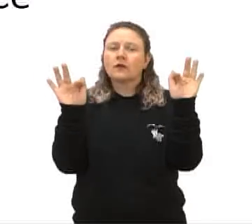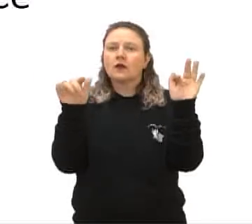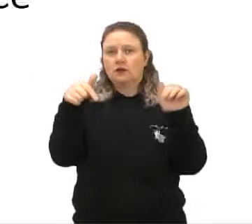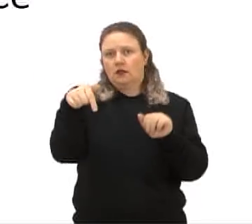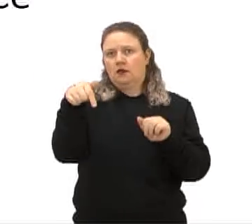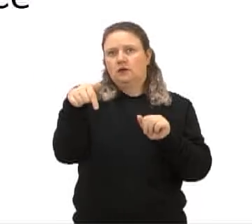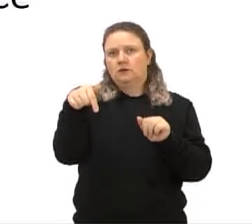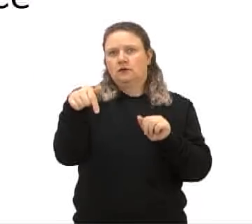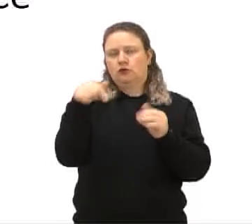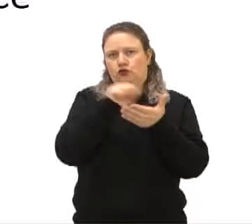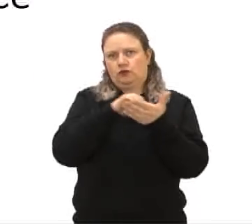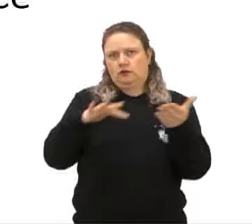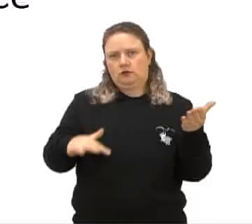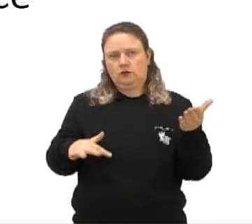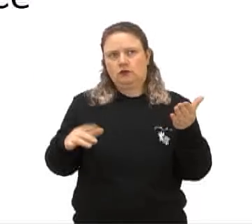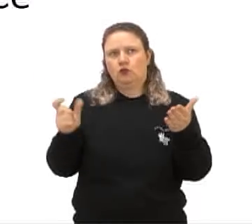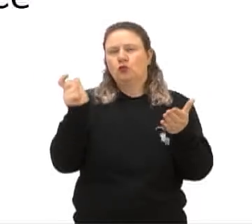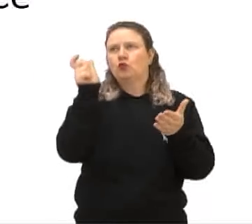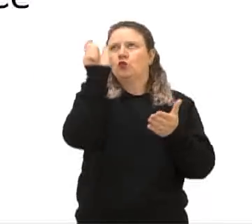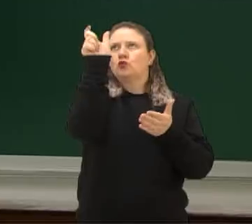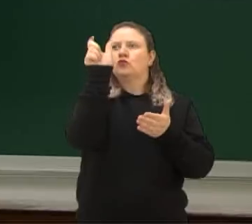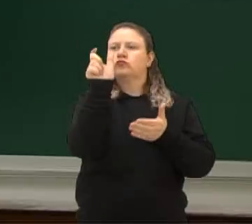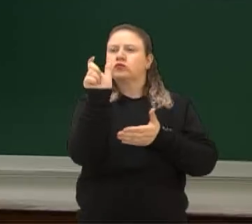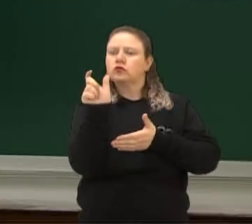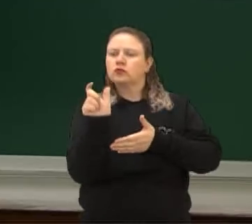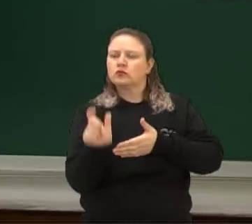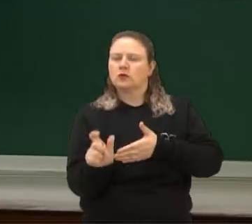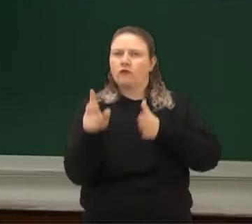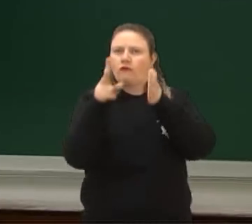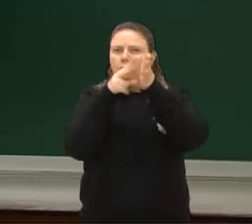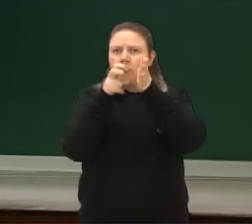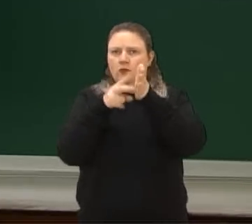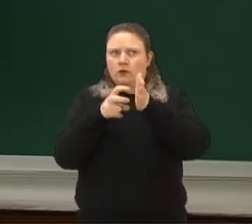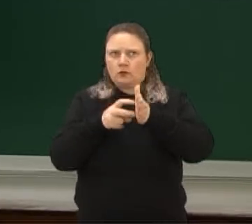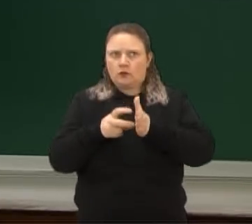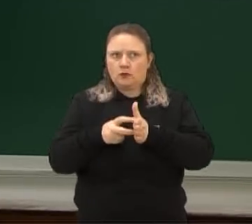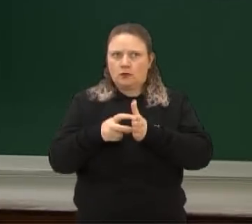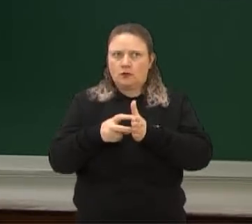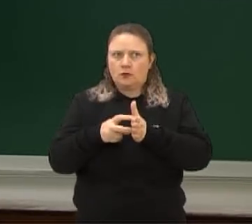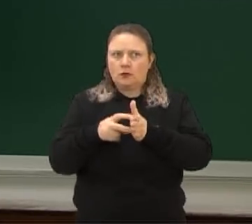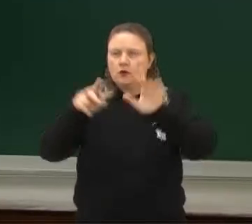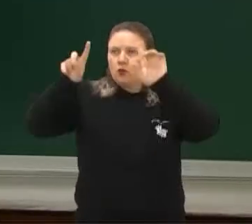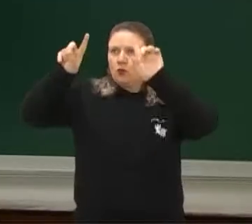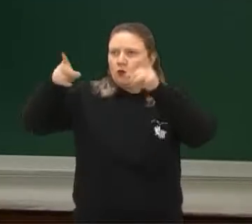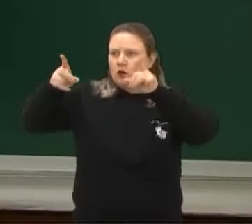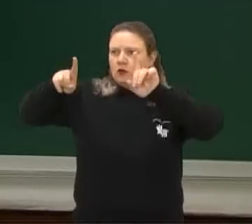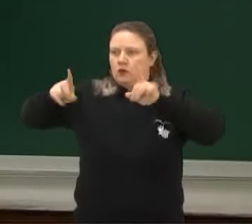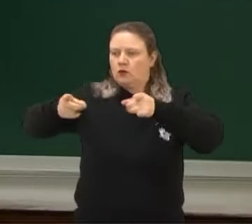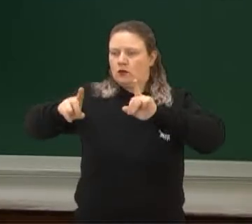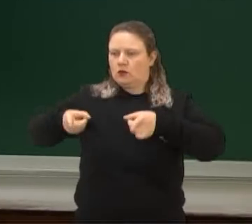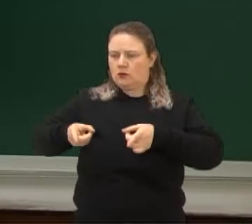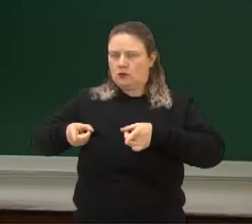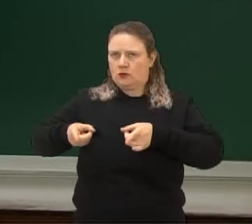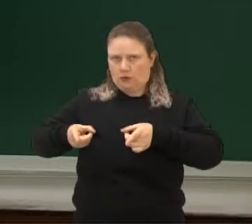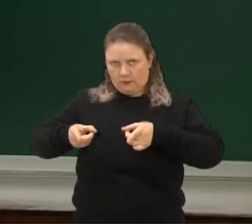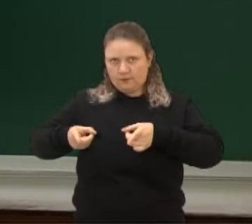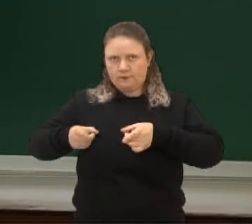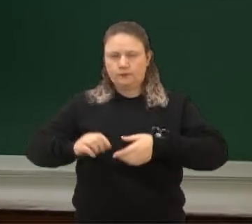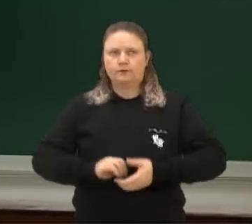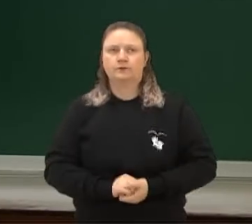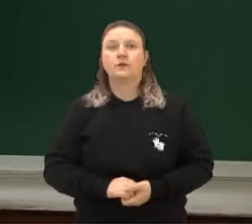aqui, vocês vão completar os espaços com o verbo que está entre parênteses e usando, então, present